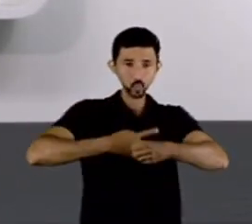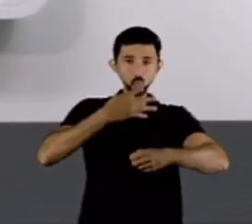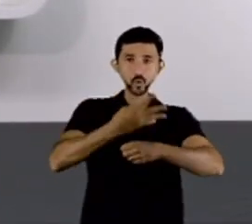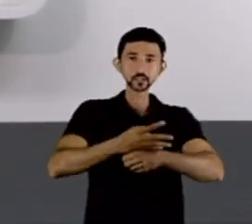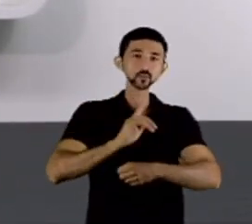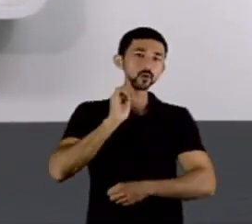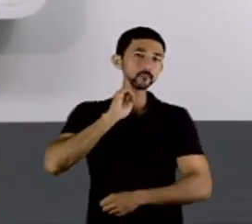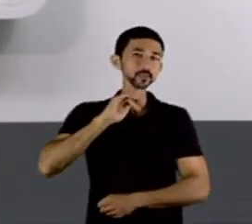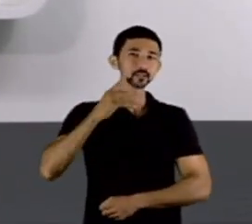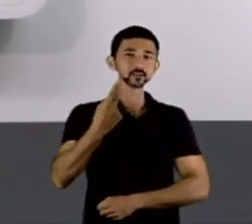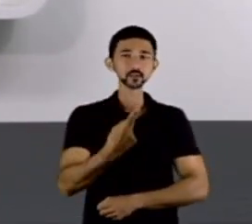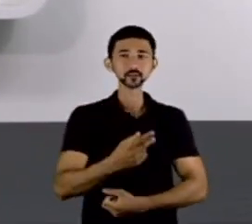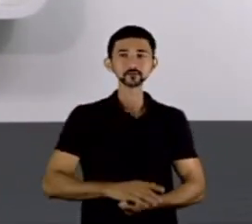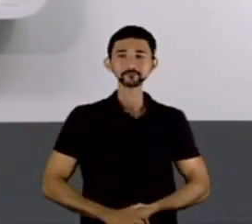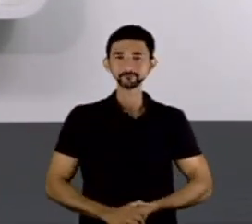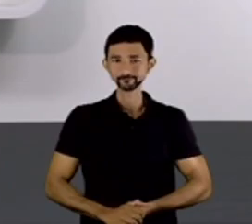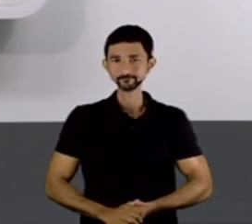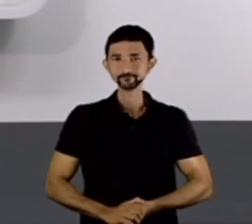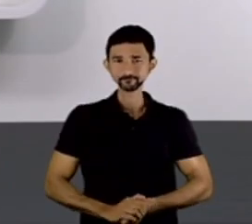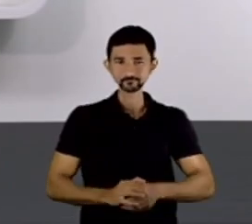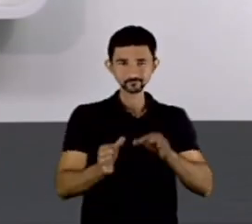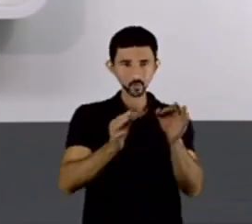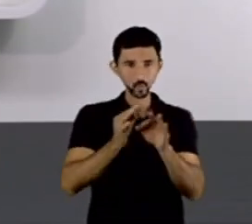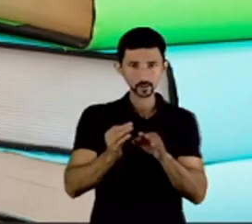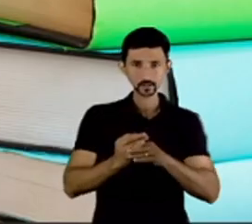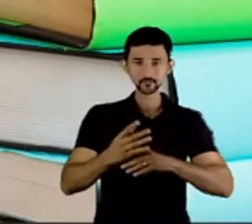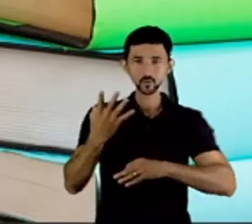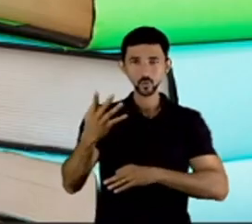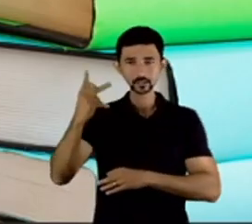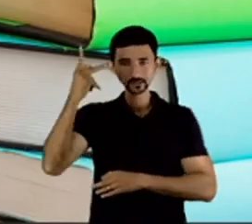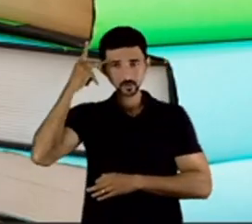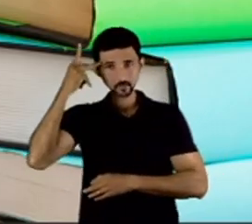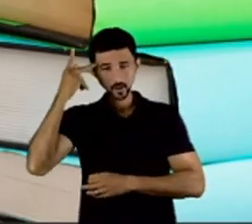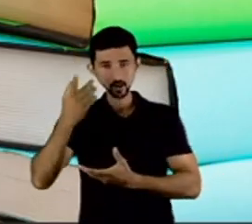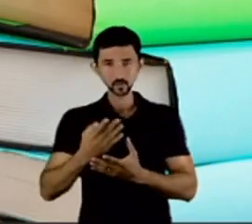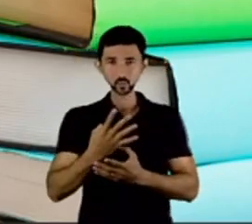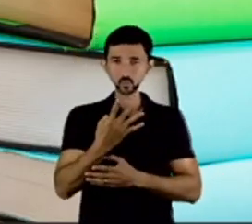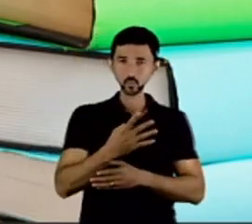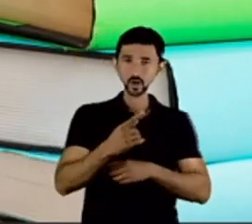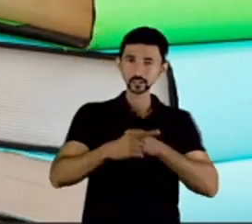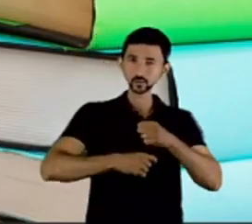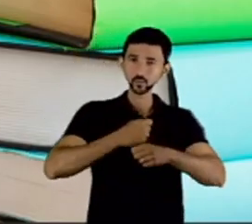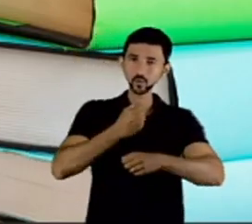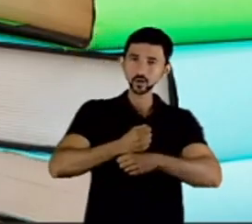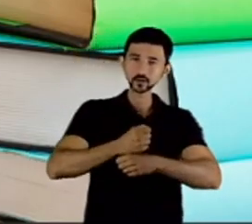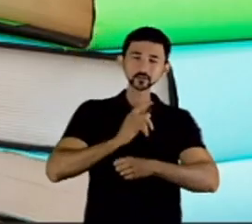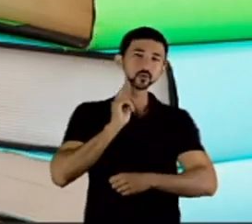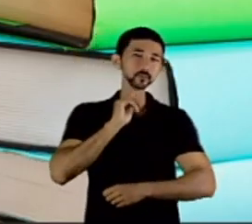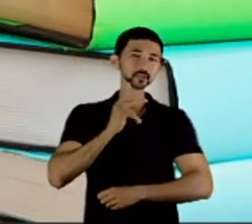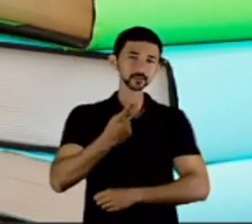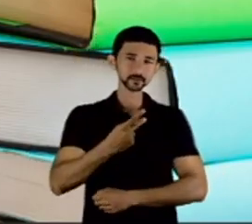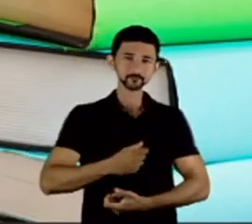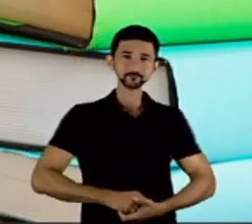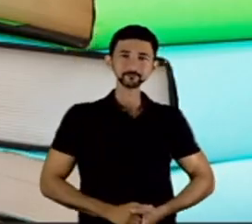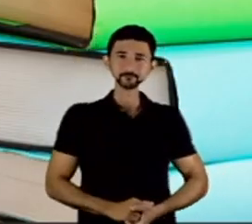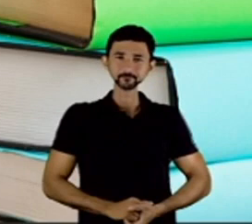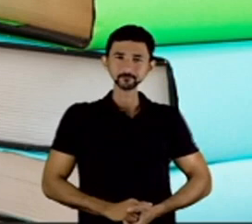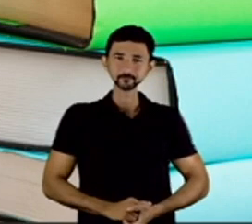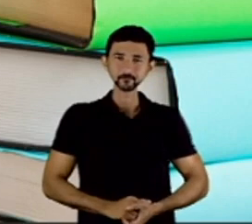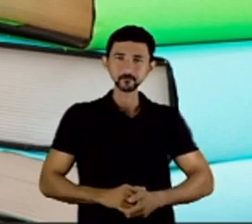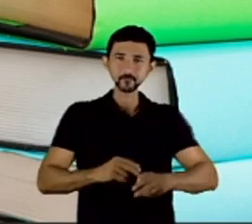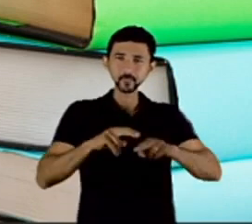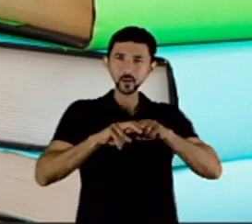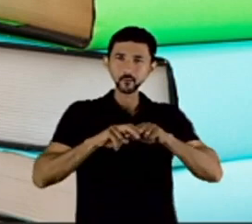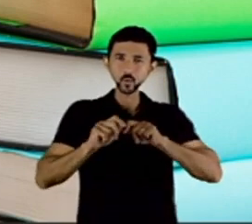Minas Gerais. Eles se revezavam. 4 São Paulo, 4 Minas Gerais. 4 São Paulo, 4 Minas Gerais. Por causa disso,